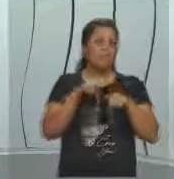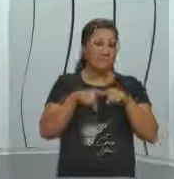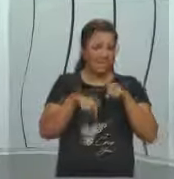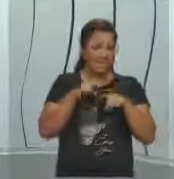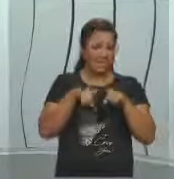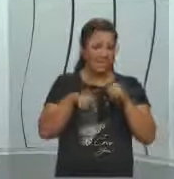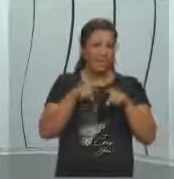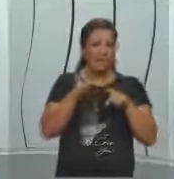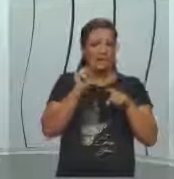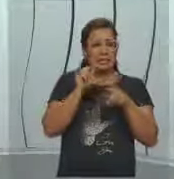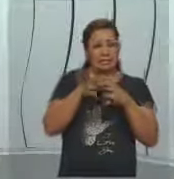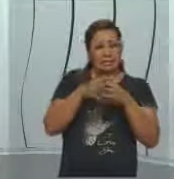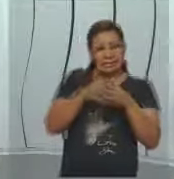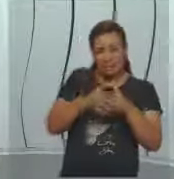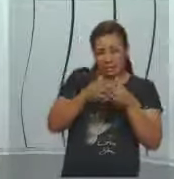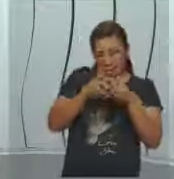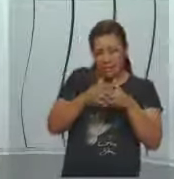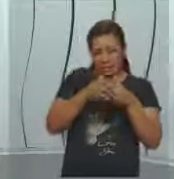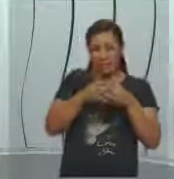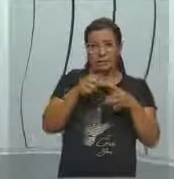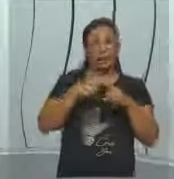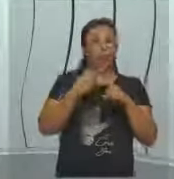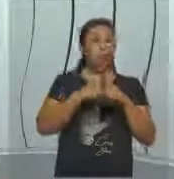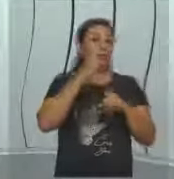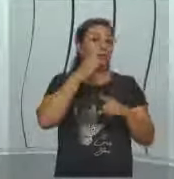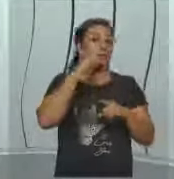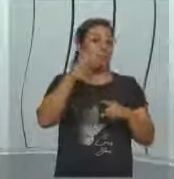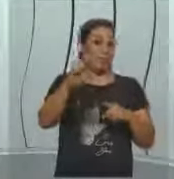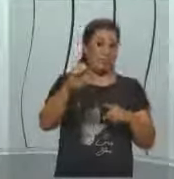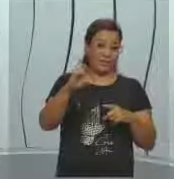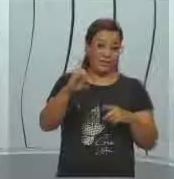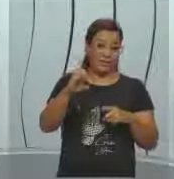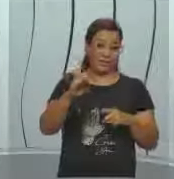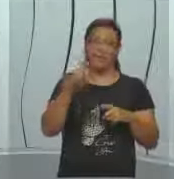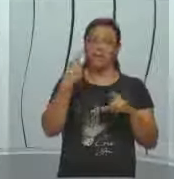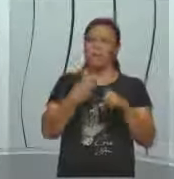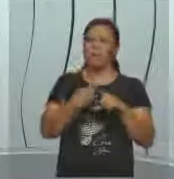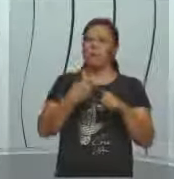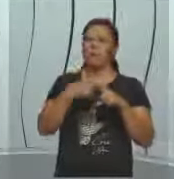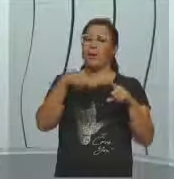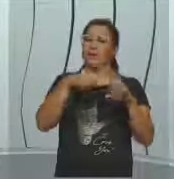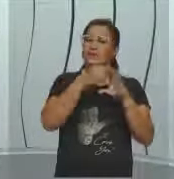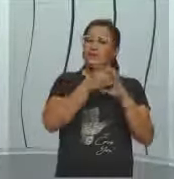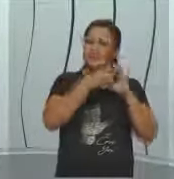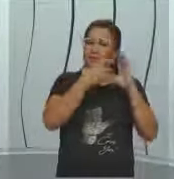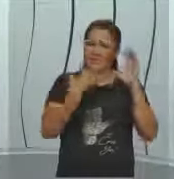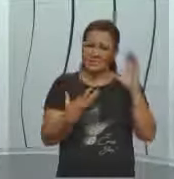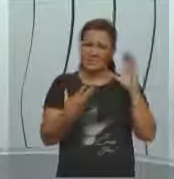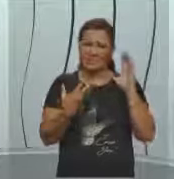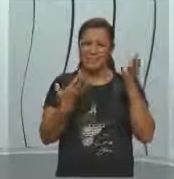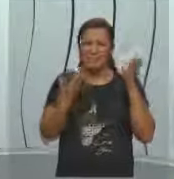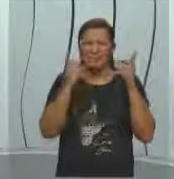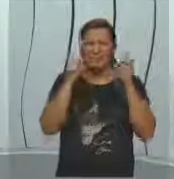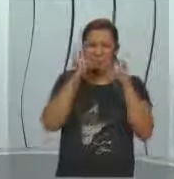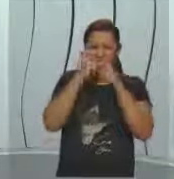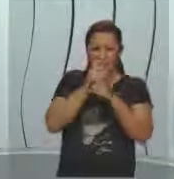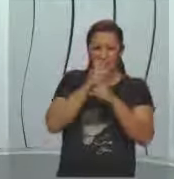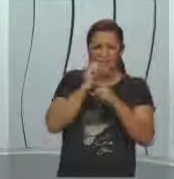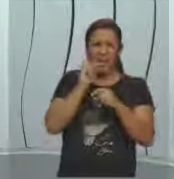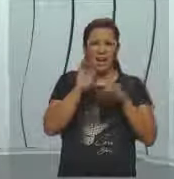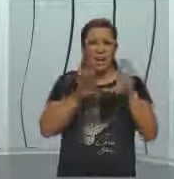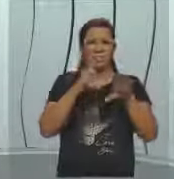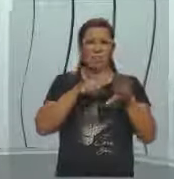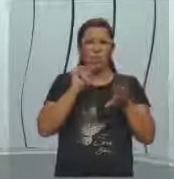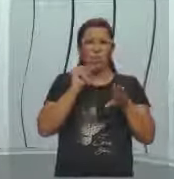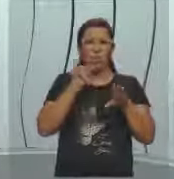pouco mais complicada para os elétrons livres. Essa característica de dificultar o movimento